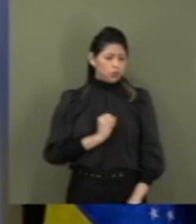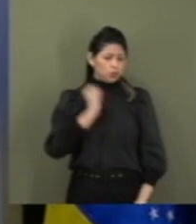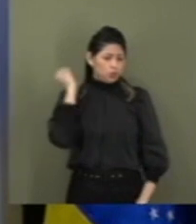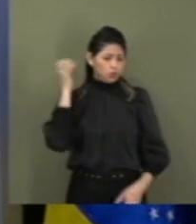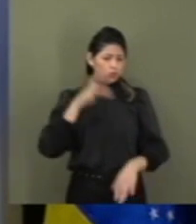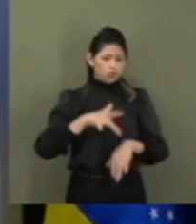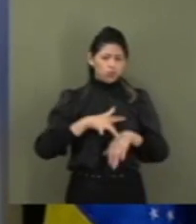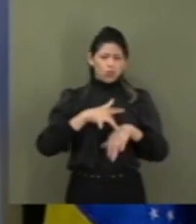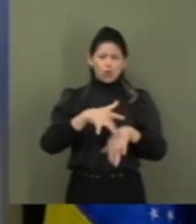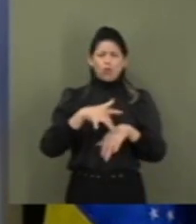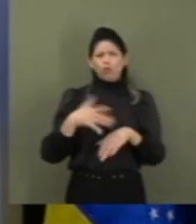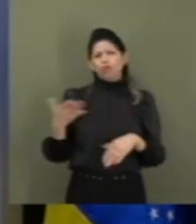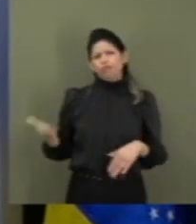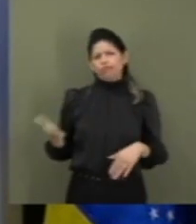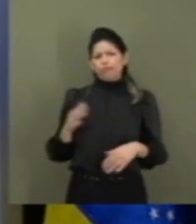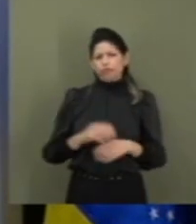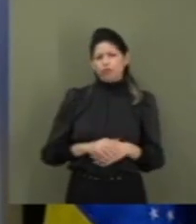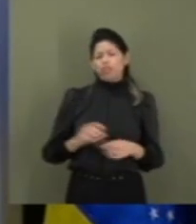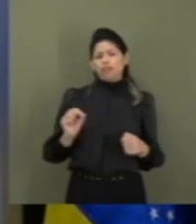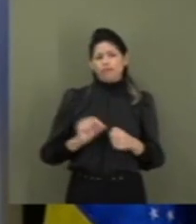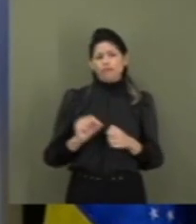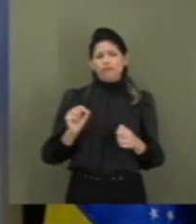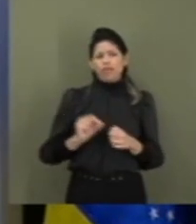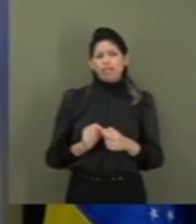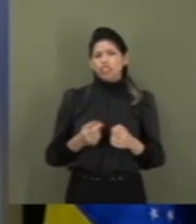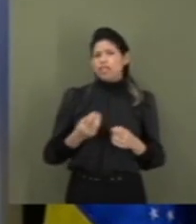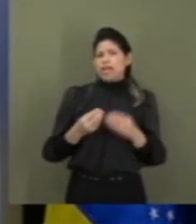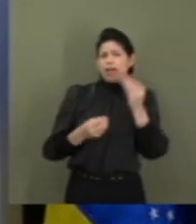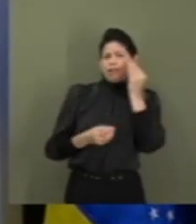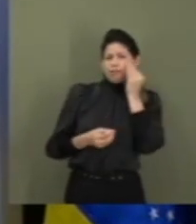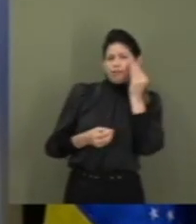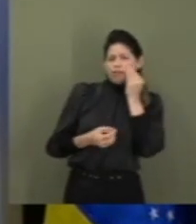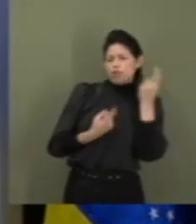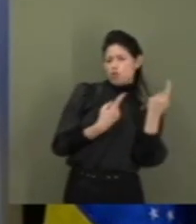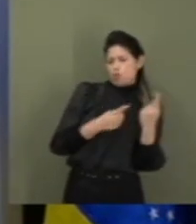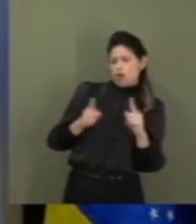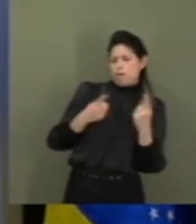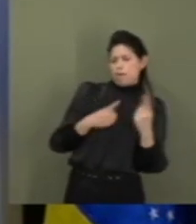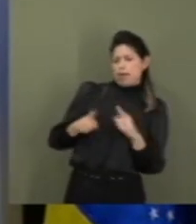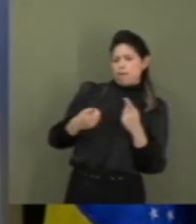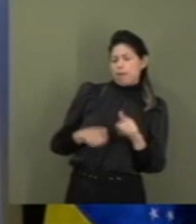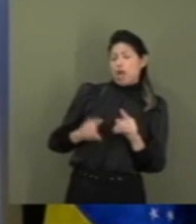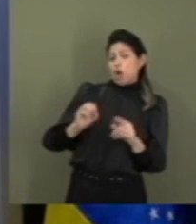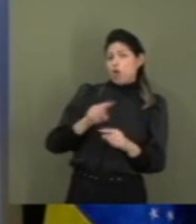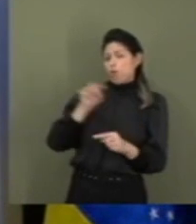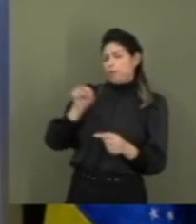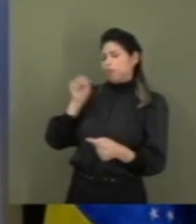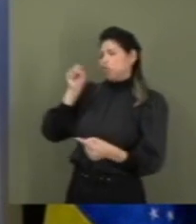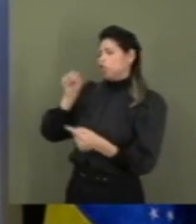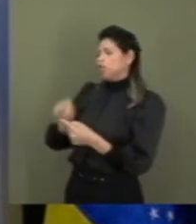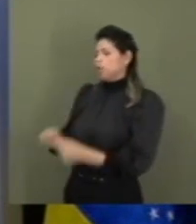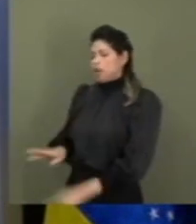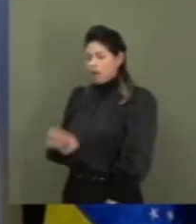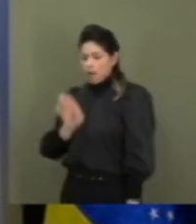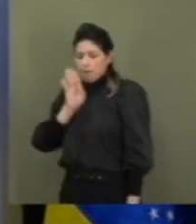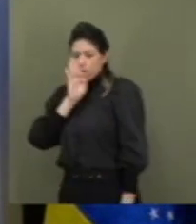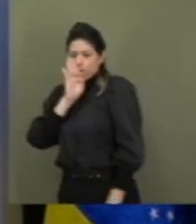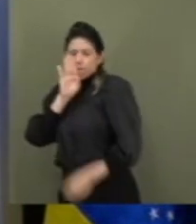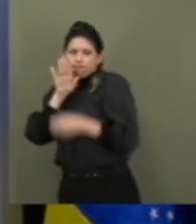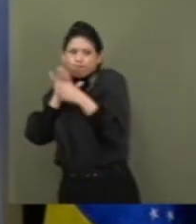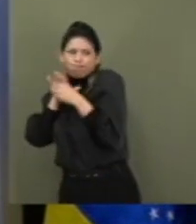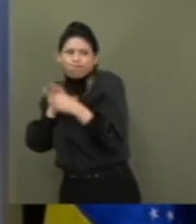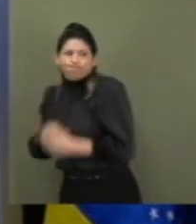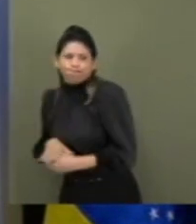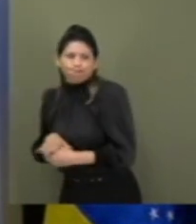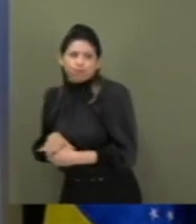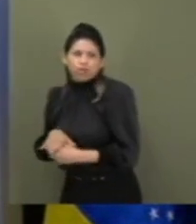precedente perigoso de coerção com o objetivo de silenciar as vozes discordantes de um